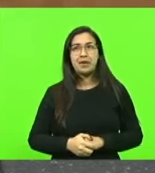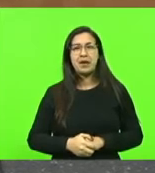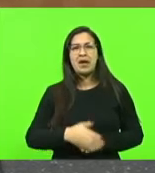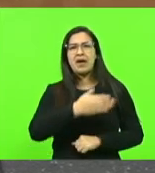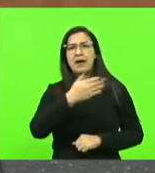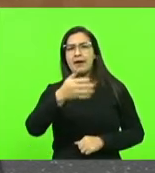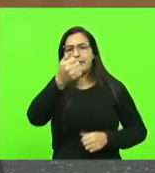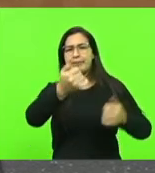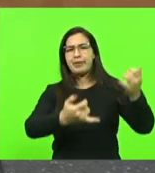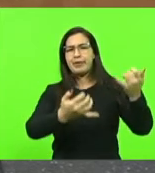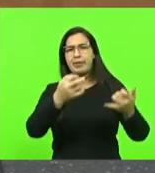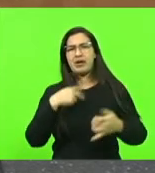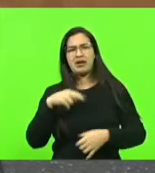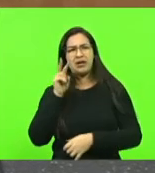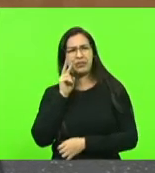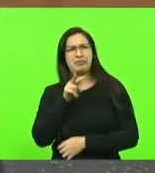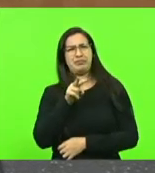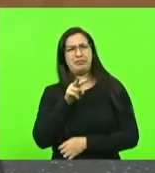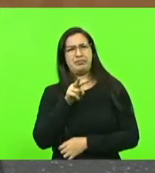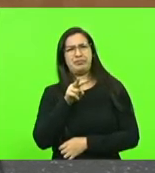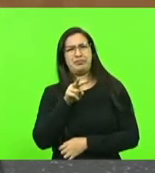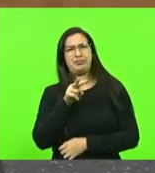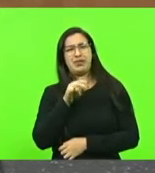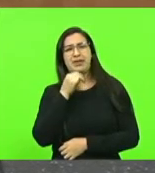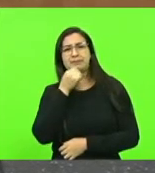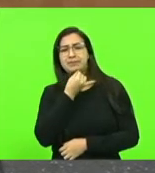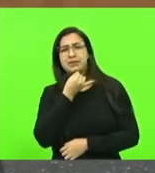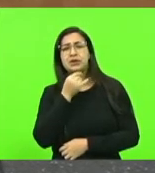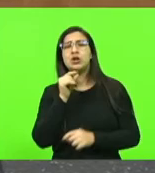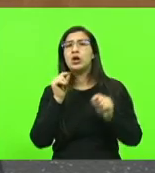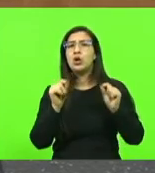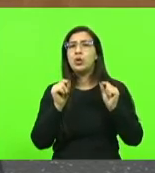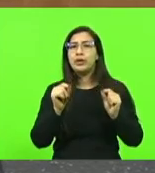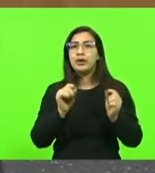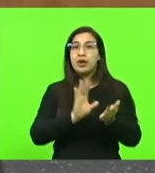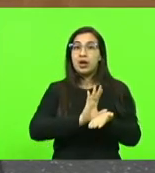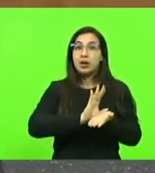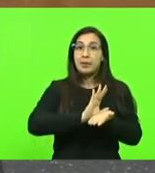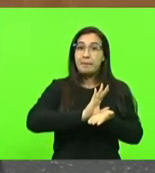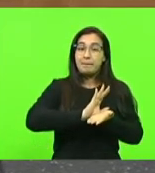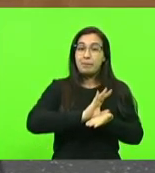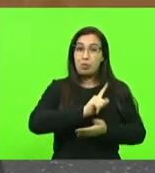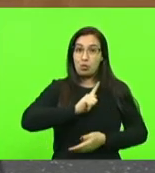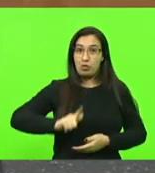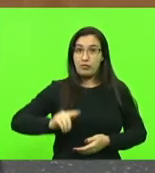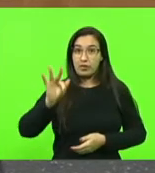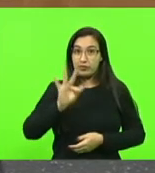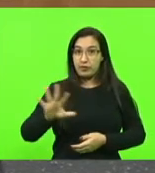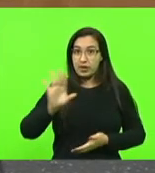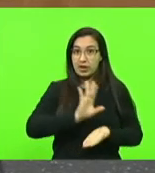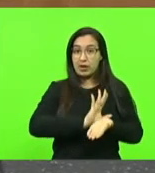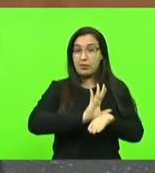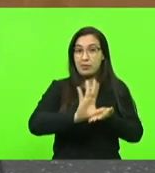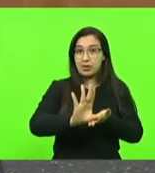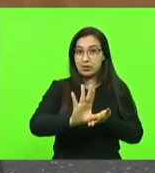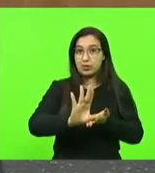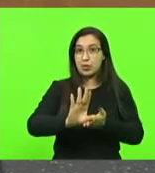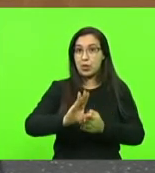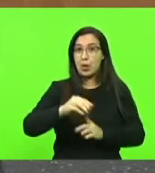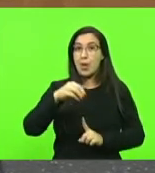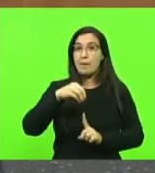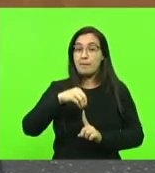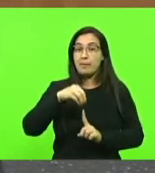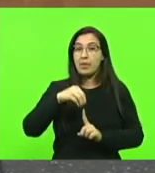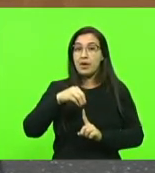triste, de que o governo federal repassou ao governo do Paraná mais